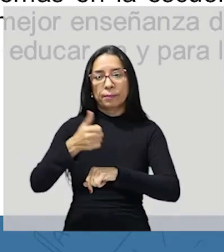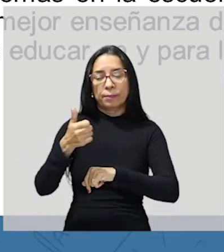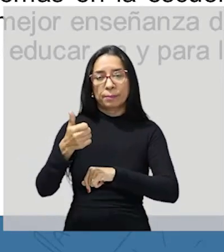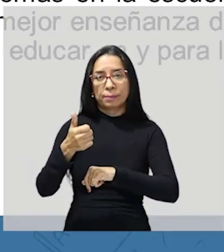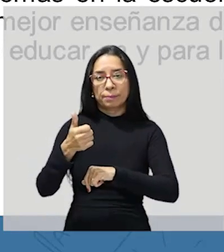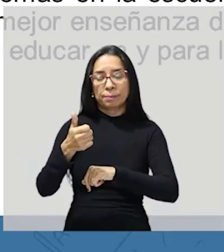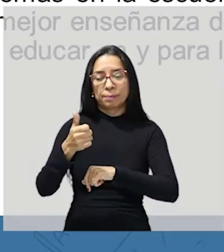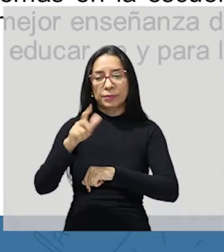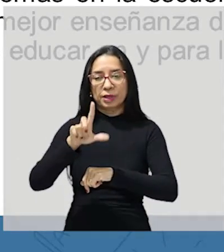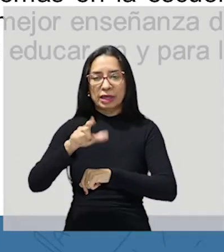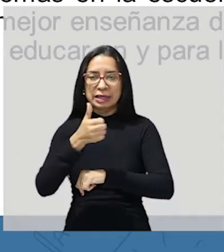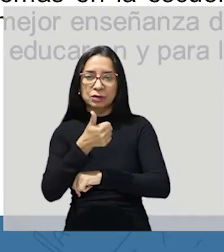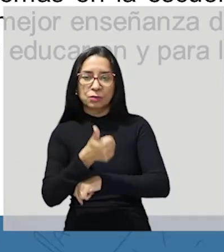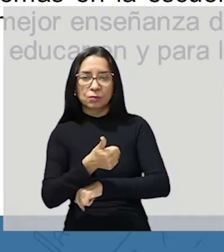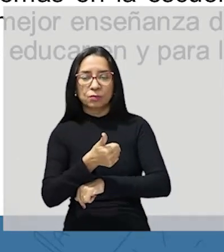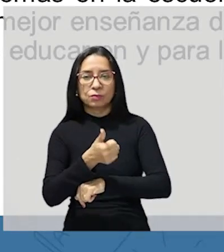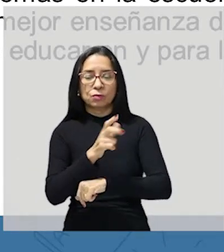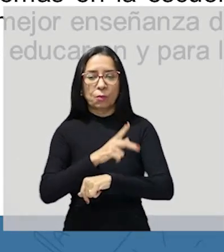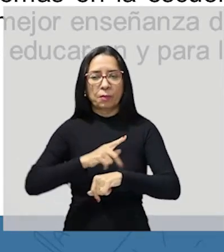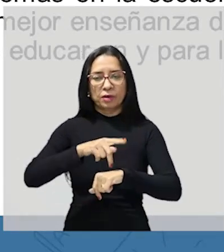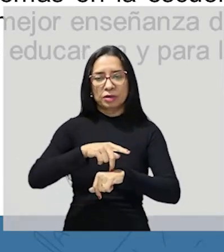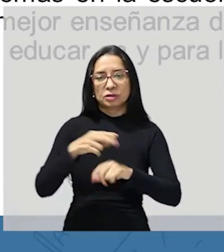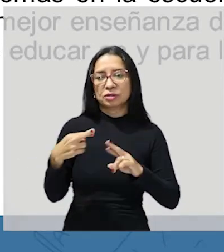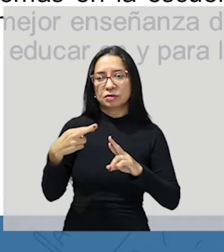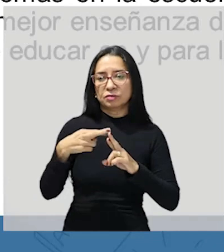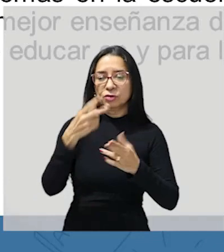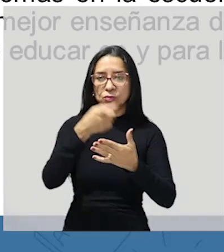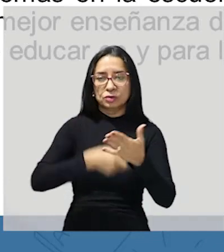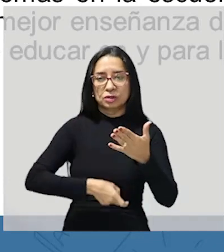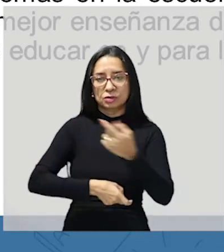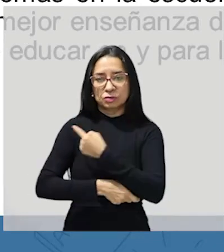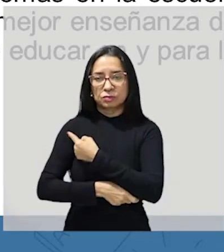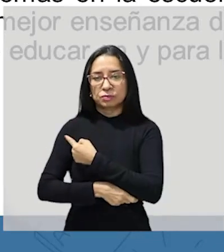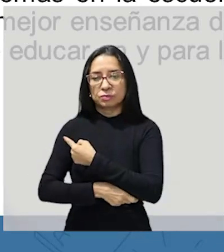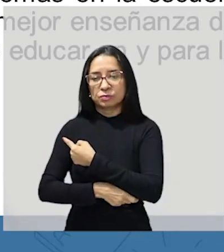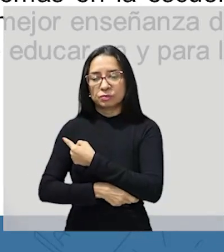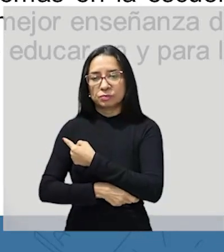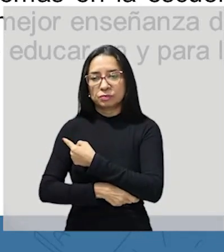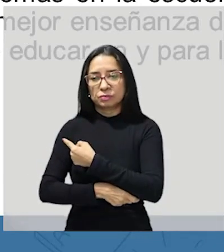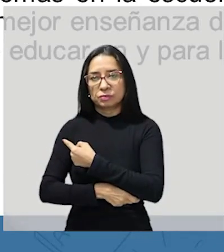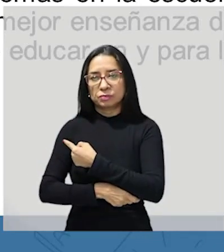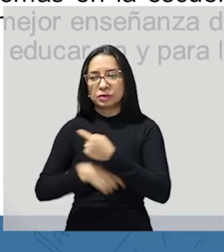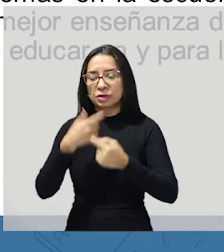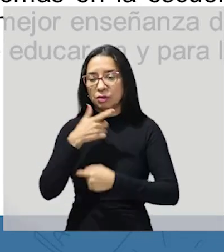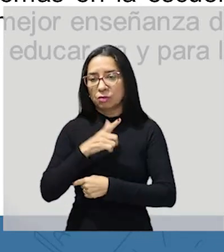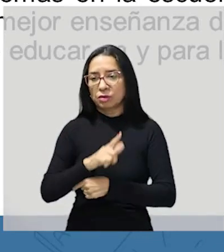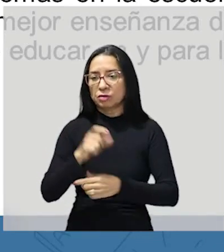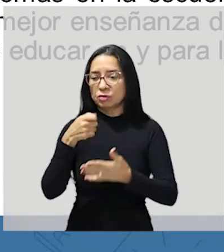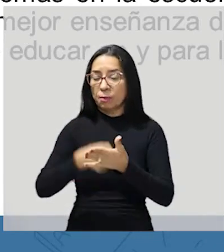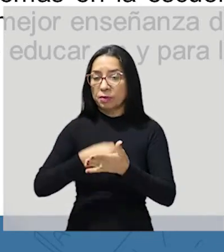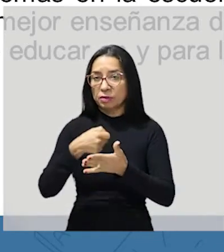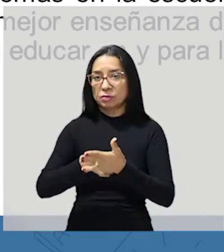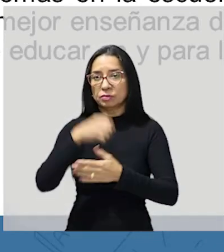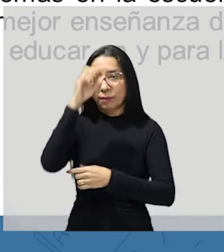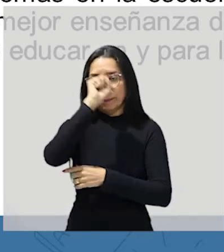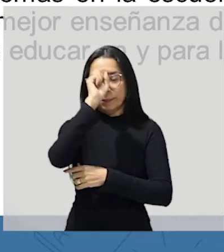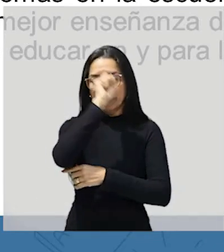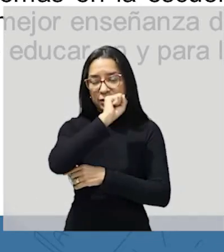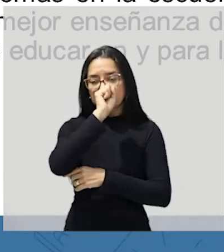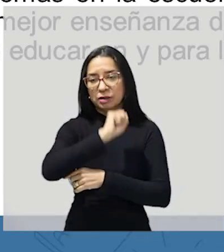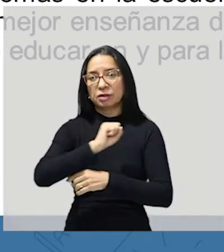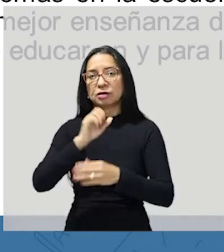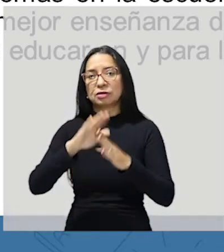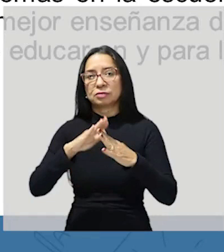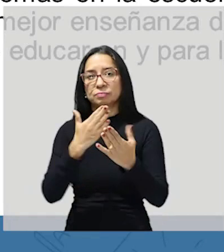tá? Que é o catalão, o castelhano e o inglês. São línguas obrigatórias de você aprender nas escolas,